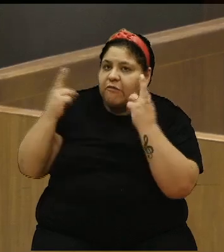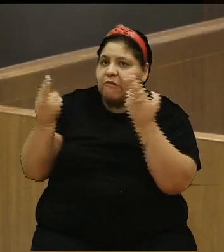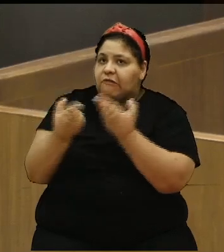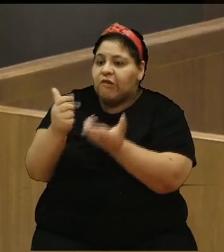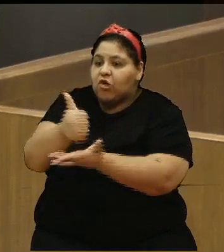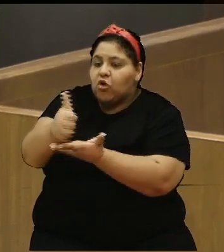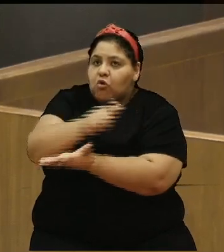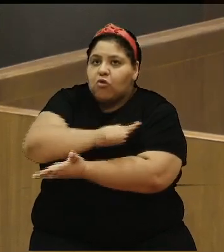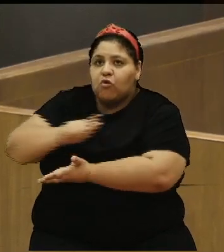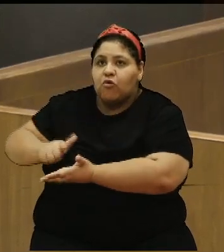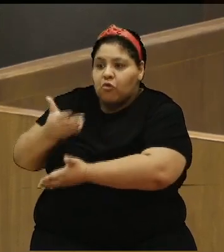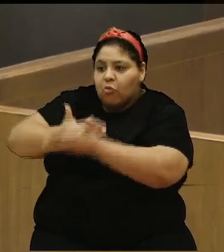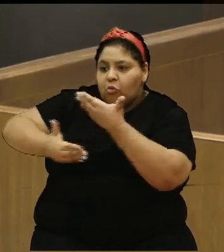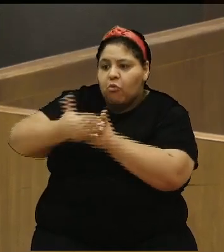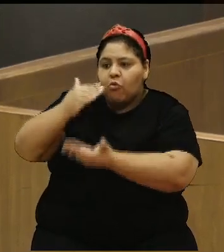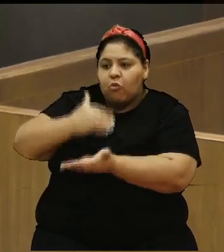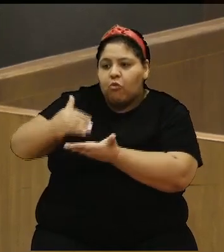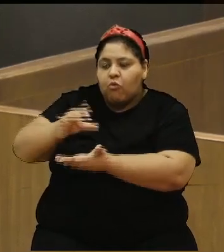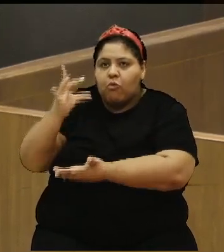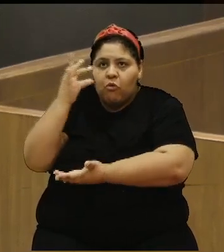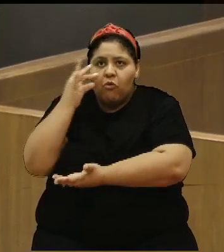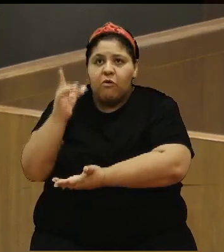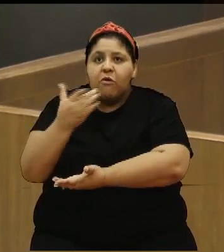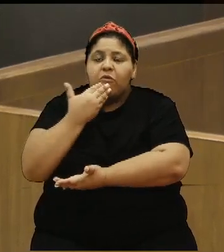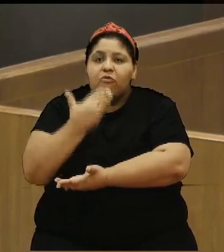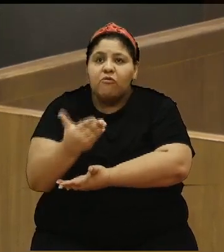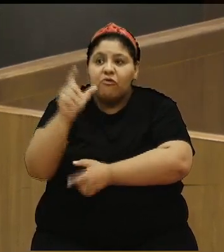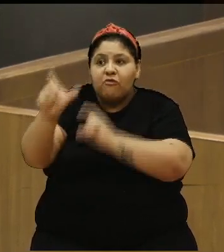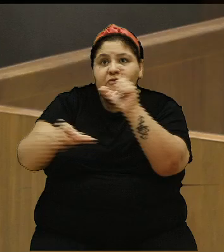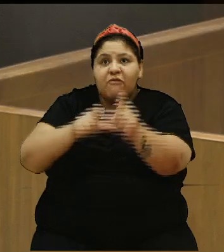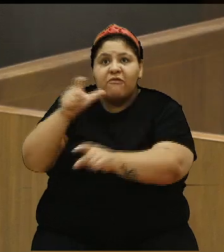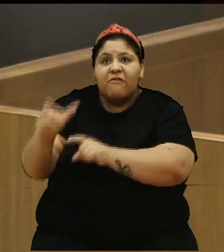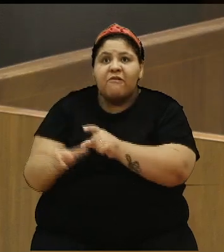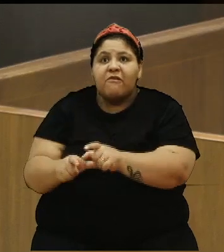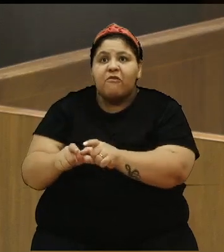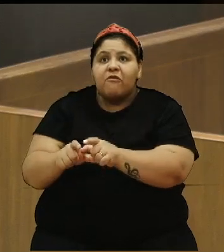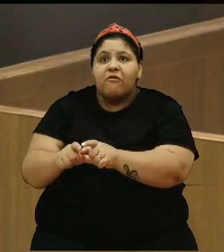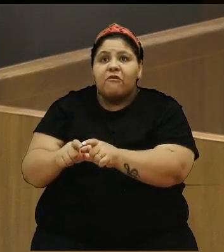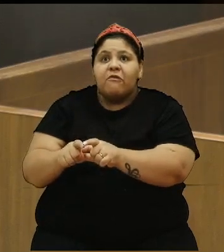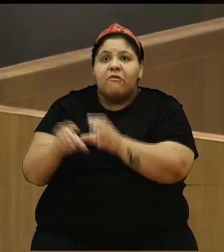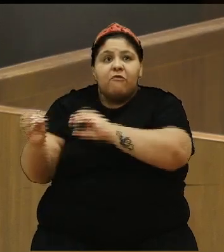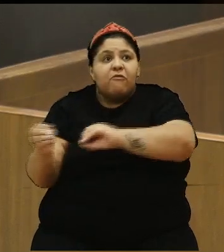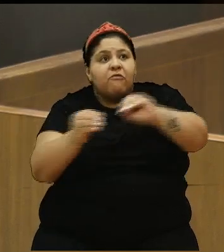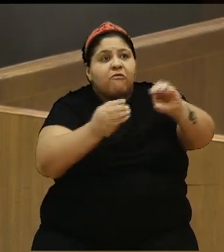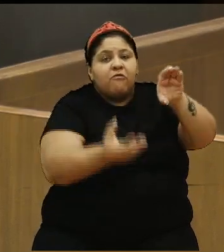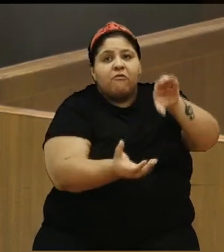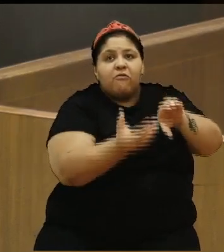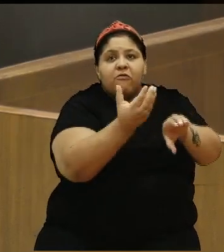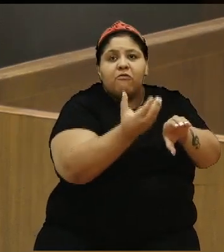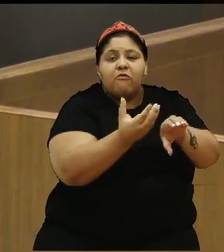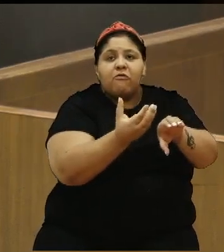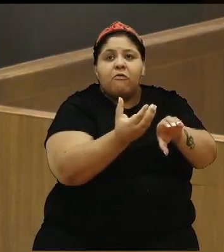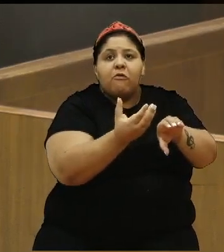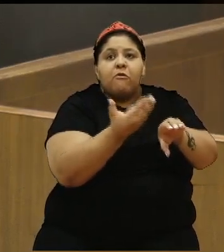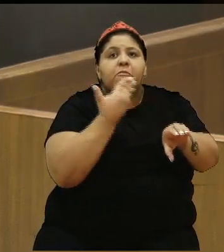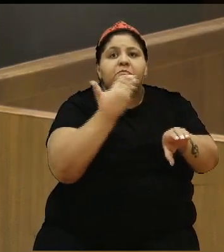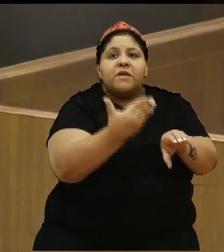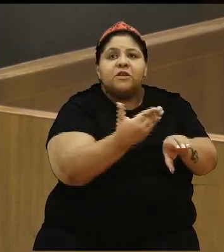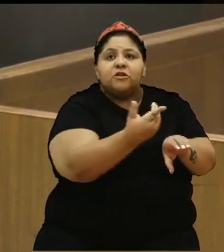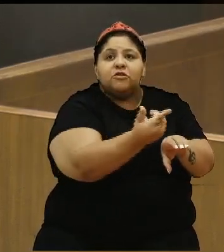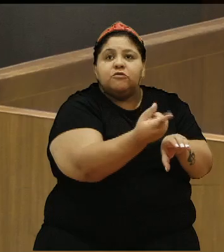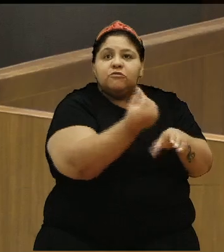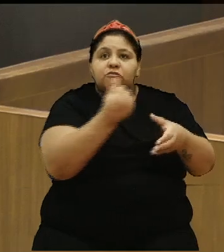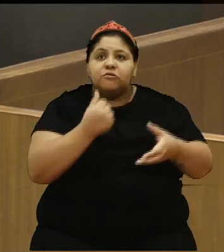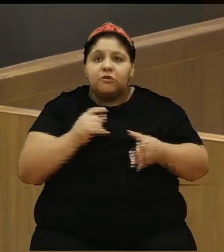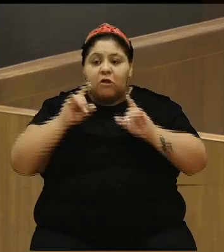base do governo, com todos os secretários presentes, pediu para que as pessoas fossem para Brasília, atrás de mais verba para os leitos